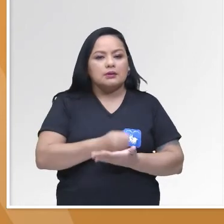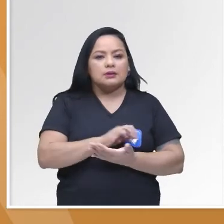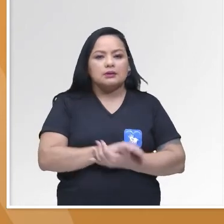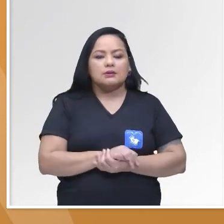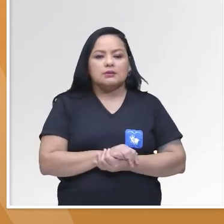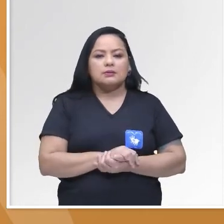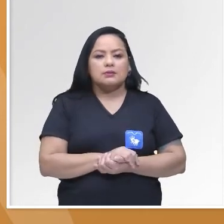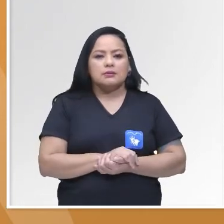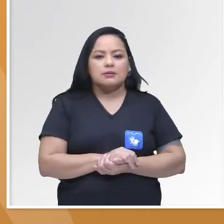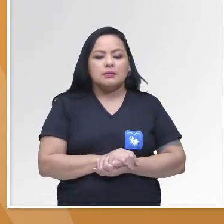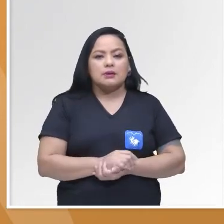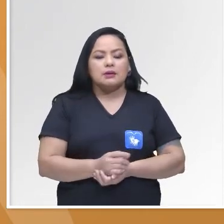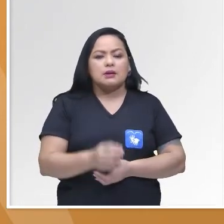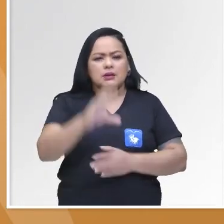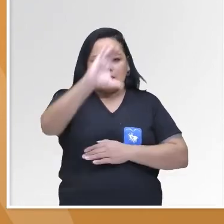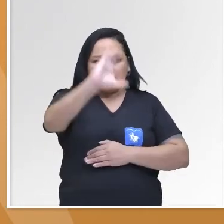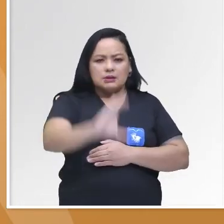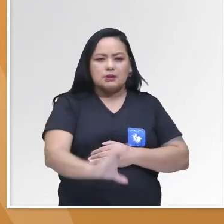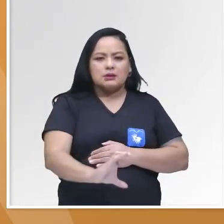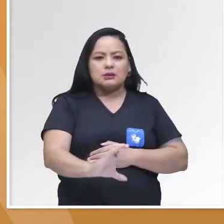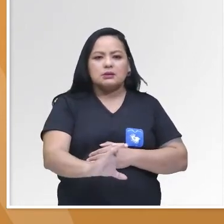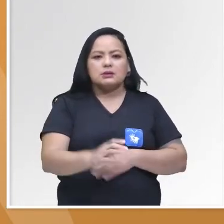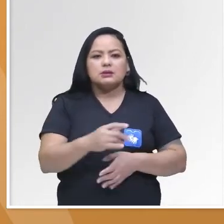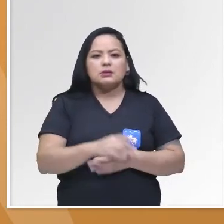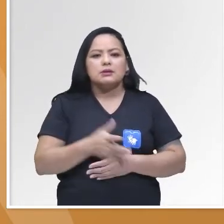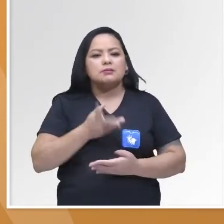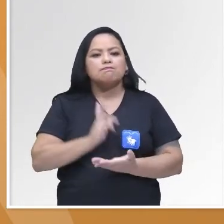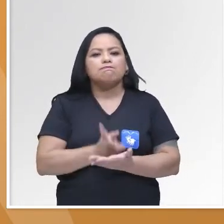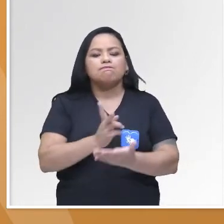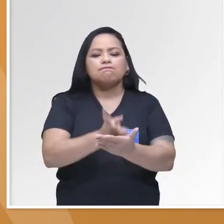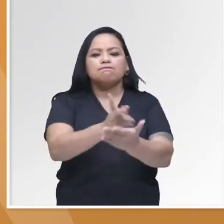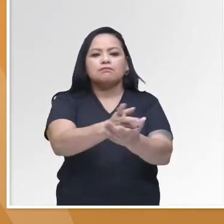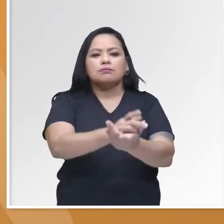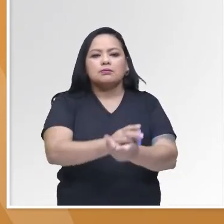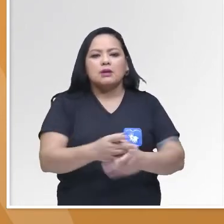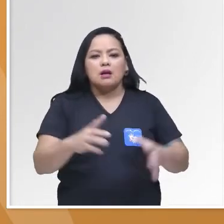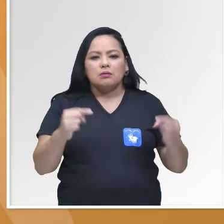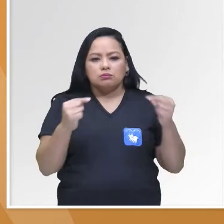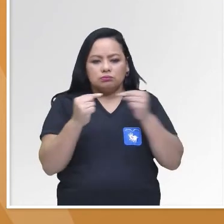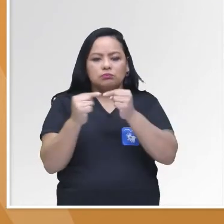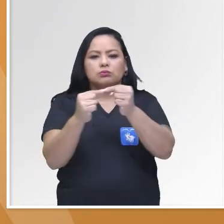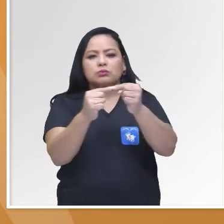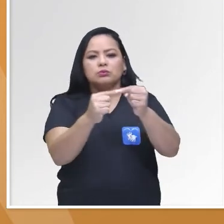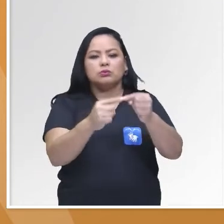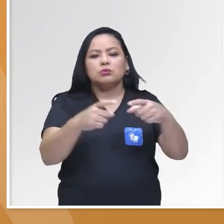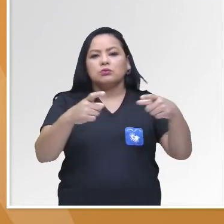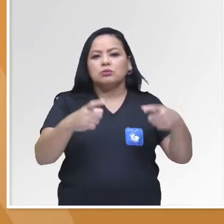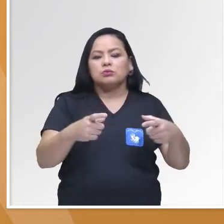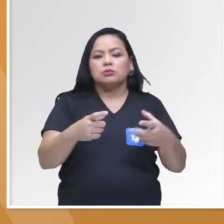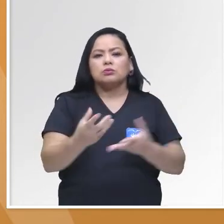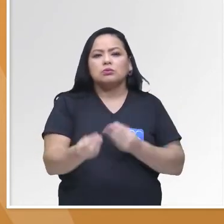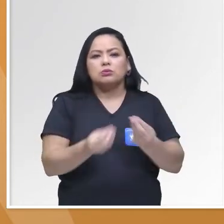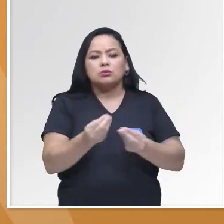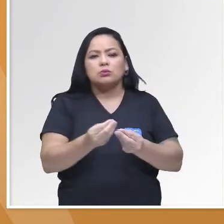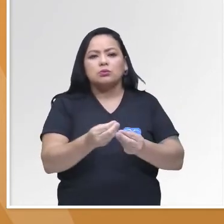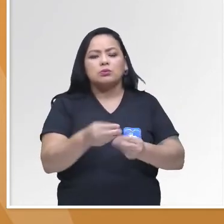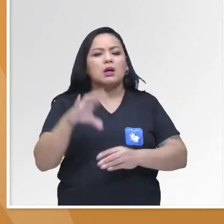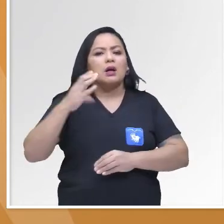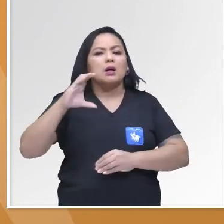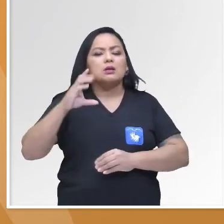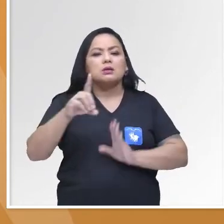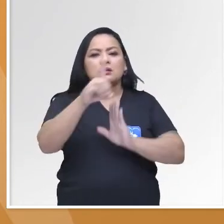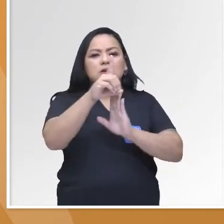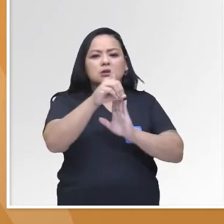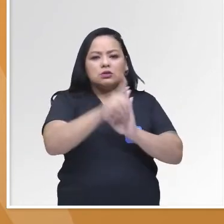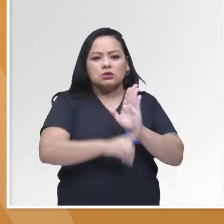A expressão cidadania frequentemente está associado ao campo do direito,